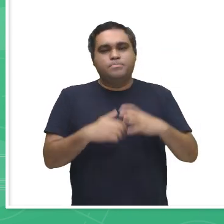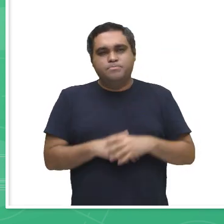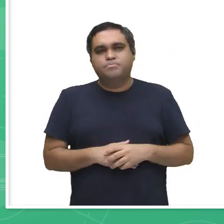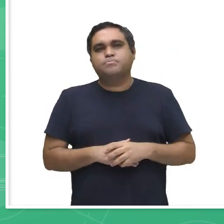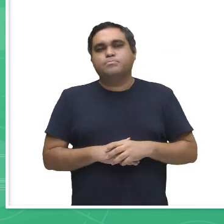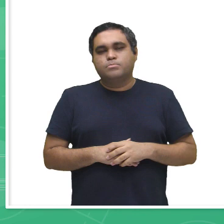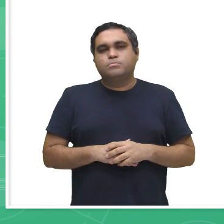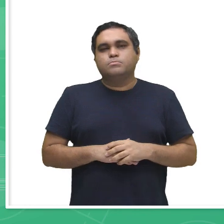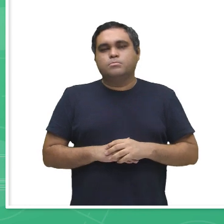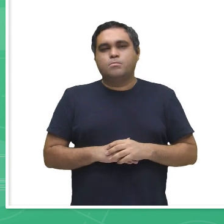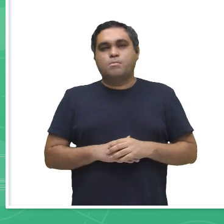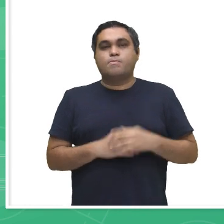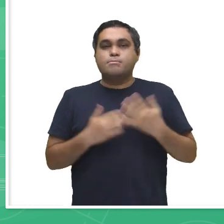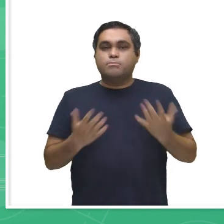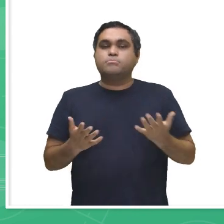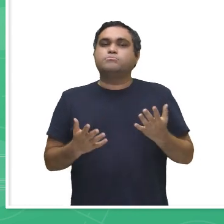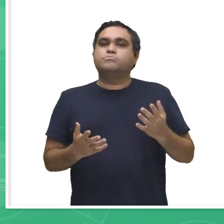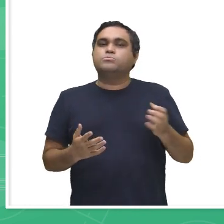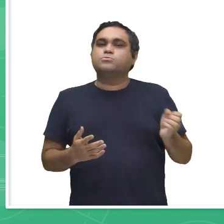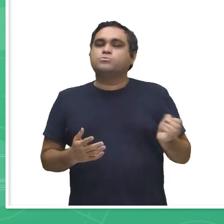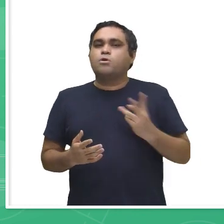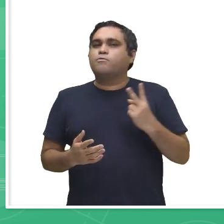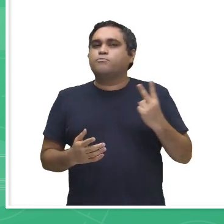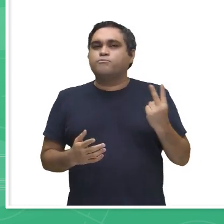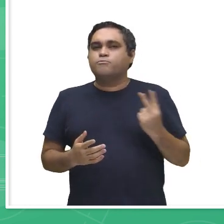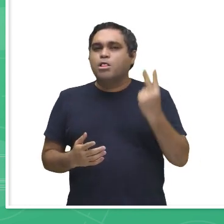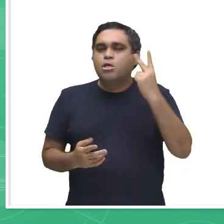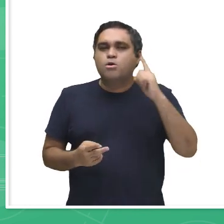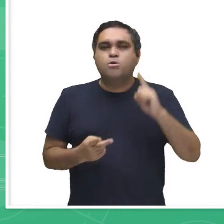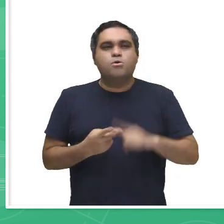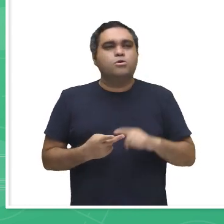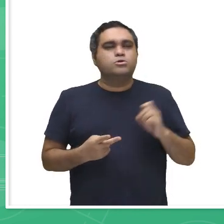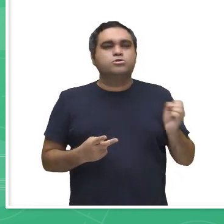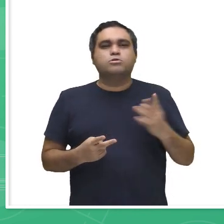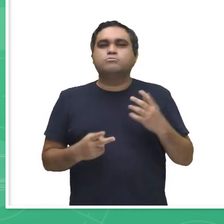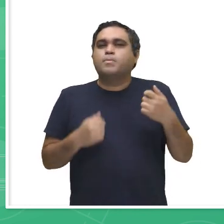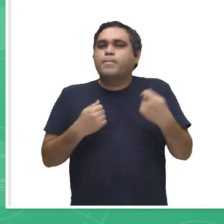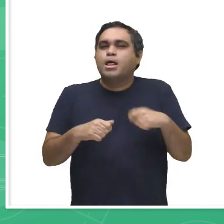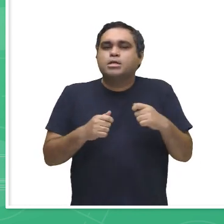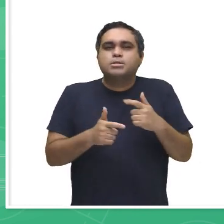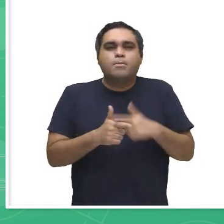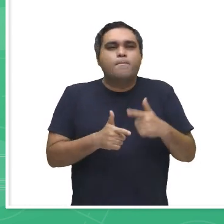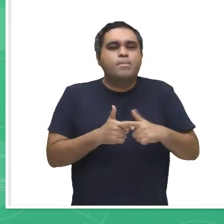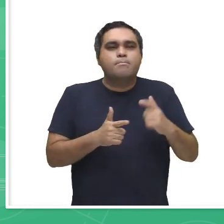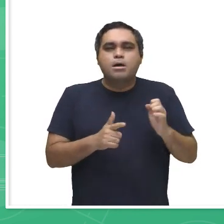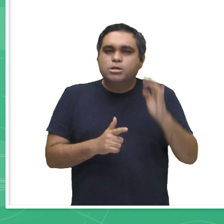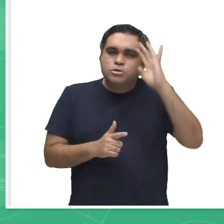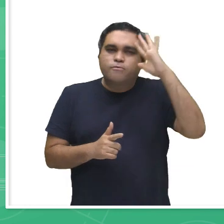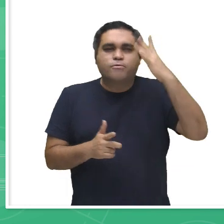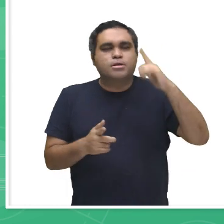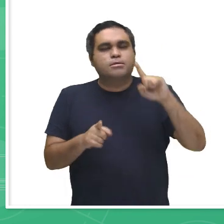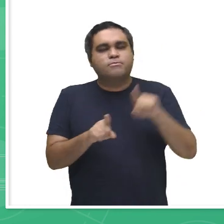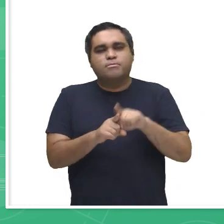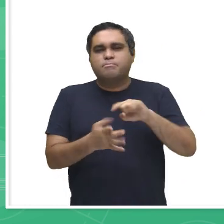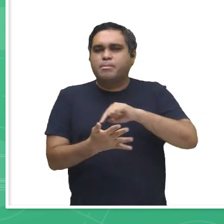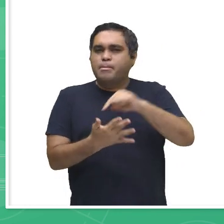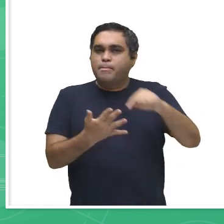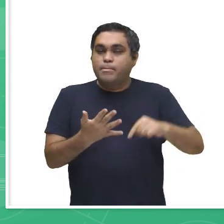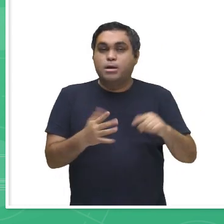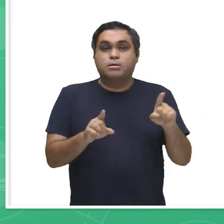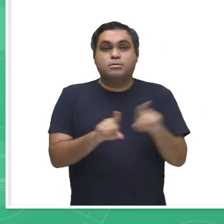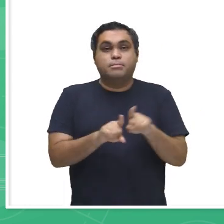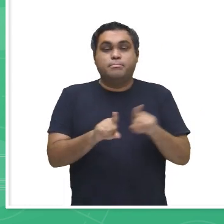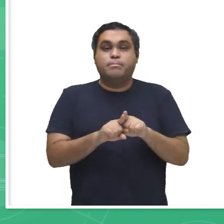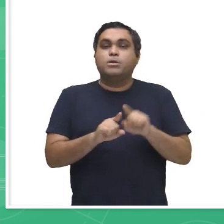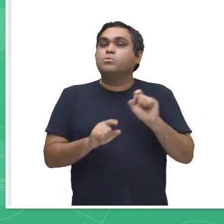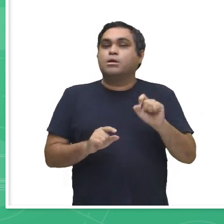coisa também, tá? Novos valores, novas necessidades e, muito importante aqui, a invenção da imprensa.